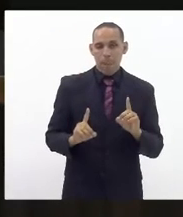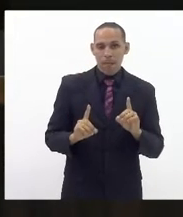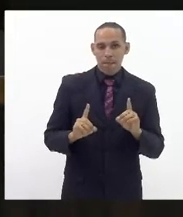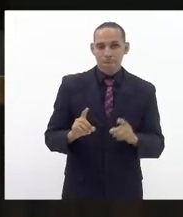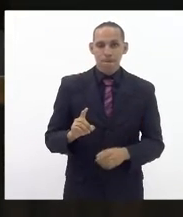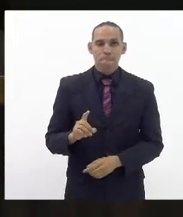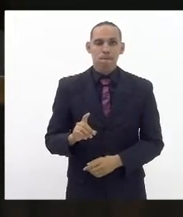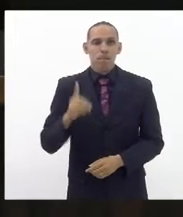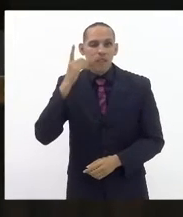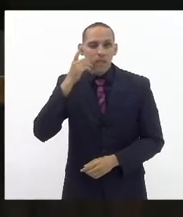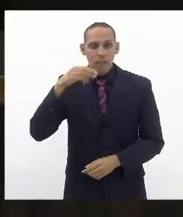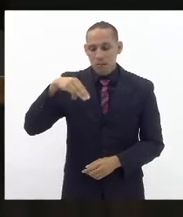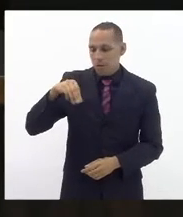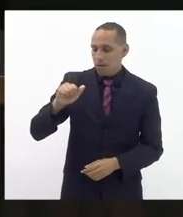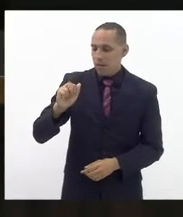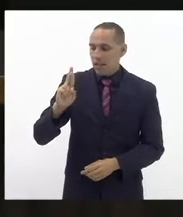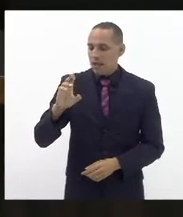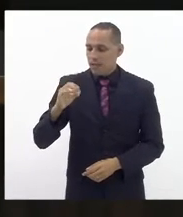Marcelo Cabeleireiro.